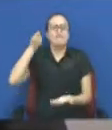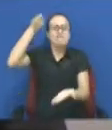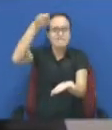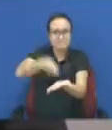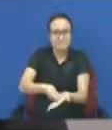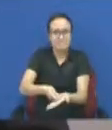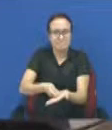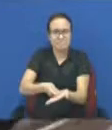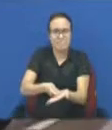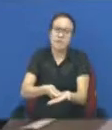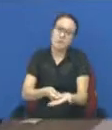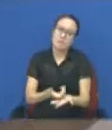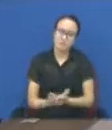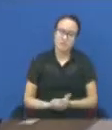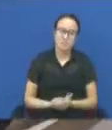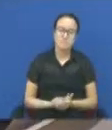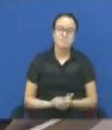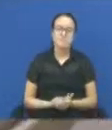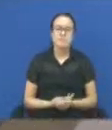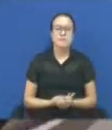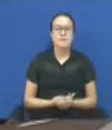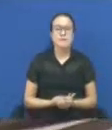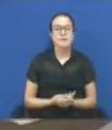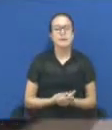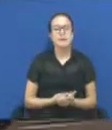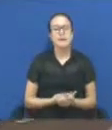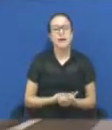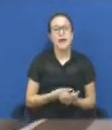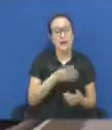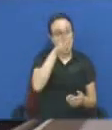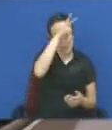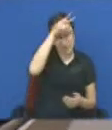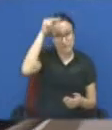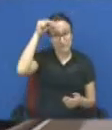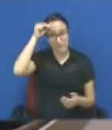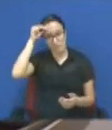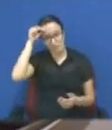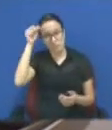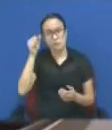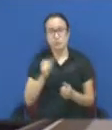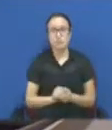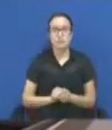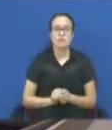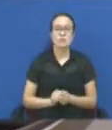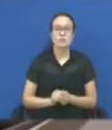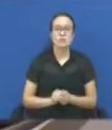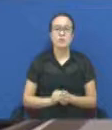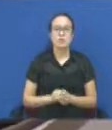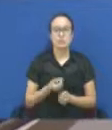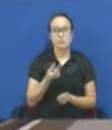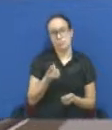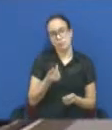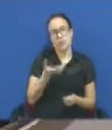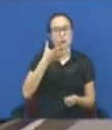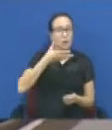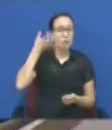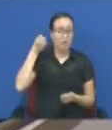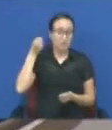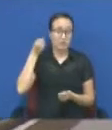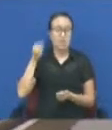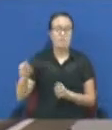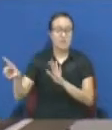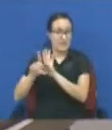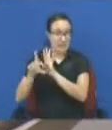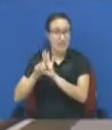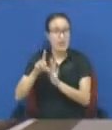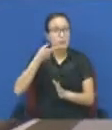liquidar. E a própria prefeitura também, através do orçamento, dotação orçamentária, ela